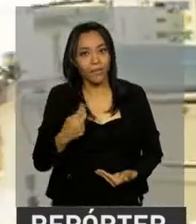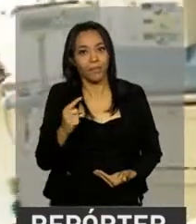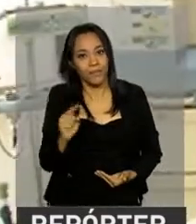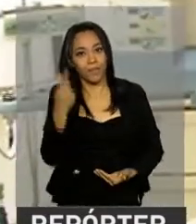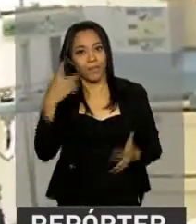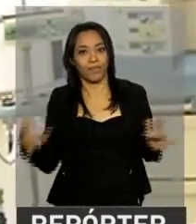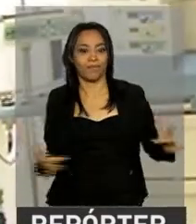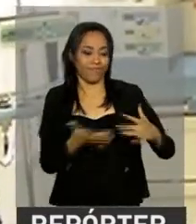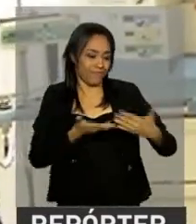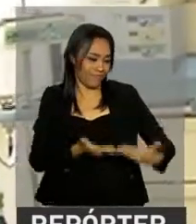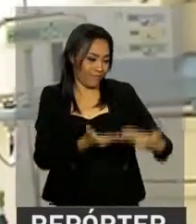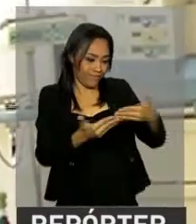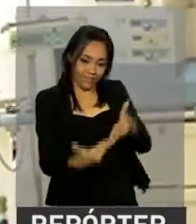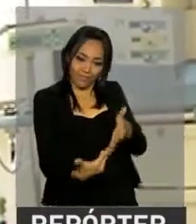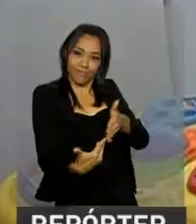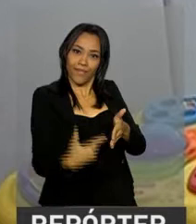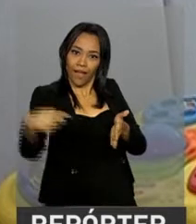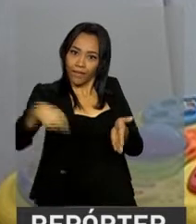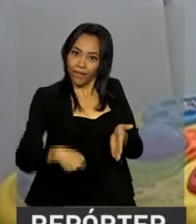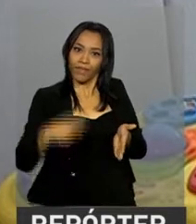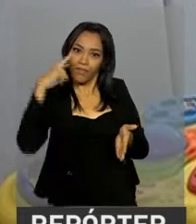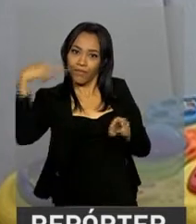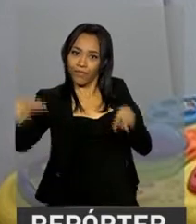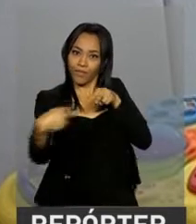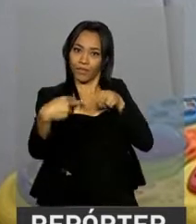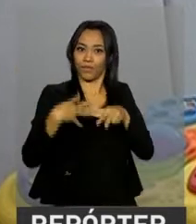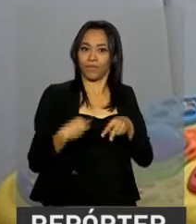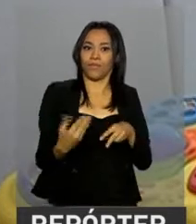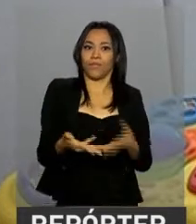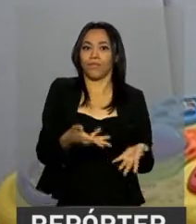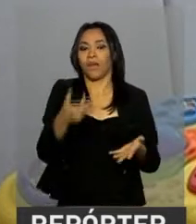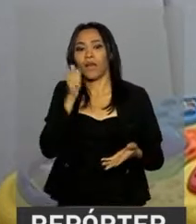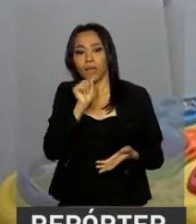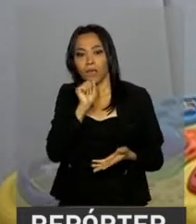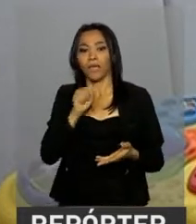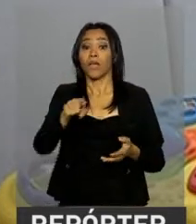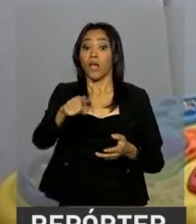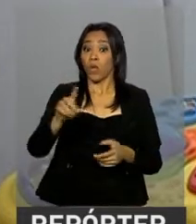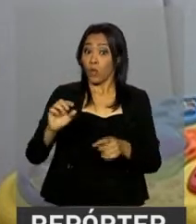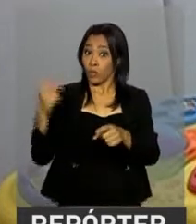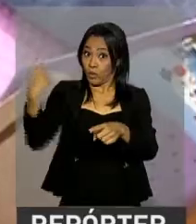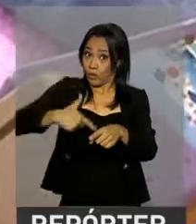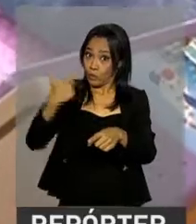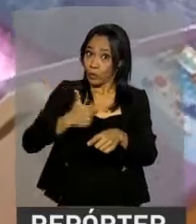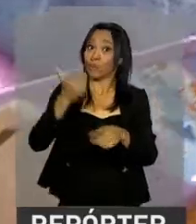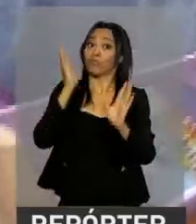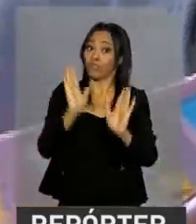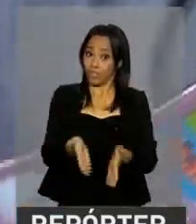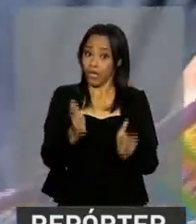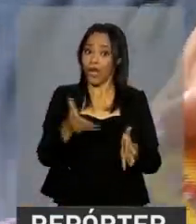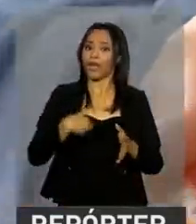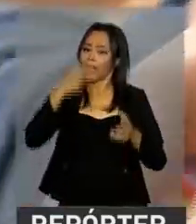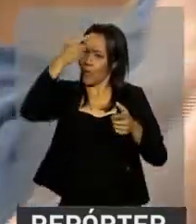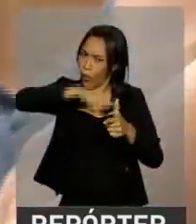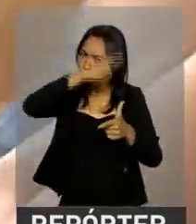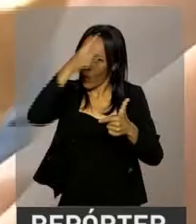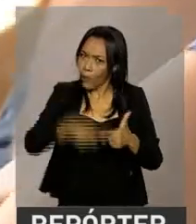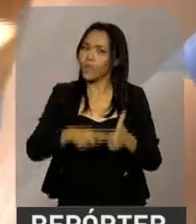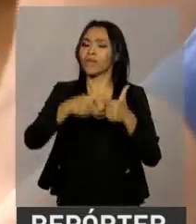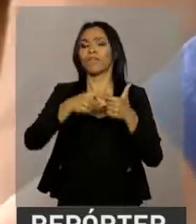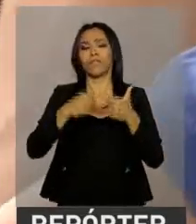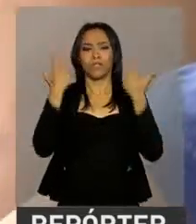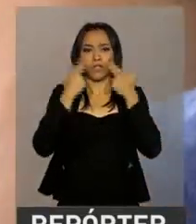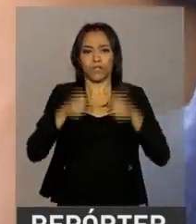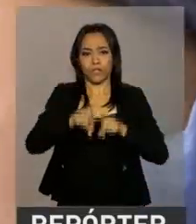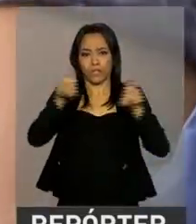contato com a mãe acontece logo que o segundo filho da adriana já está a caminho e ela espera repetir a dose do parto